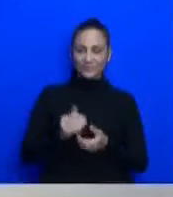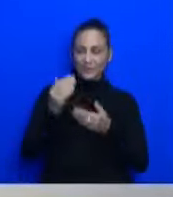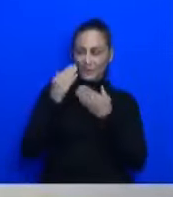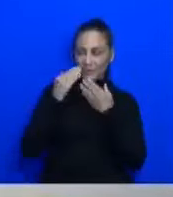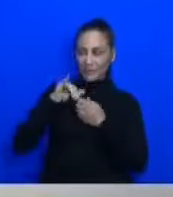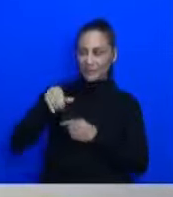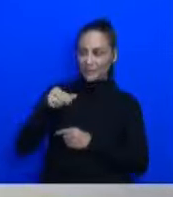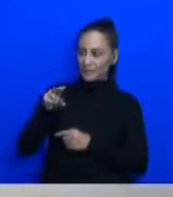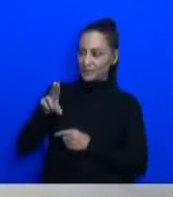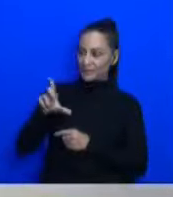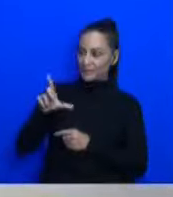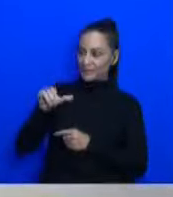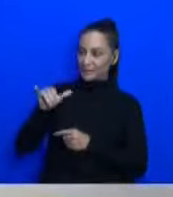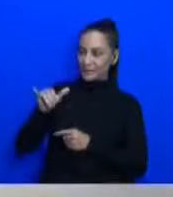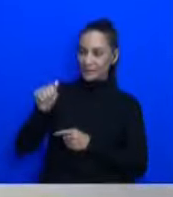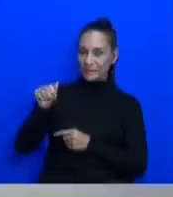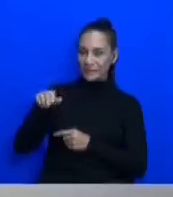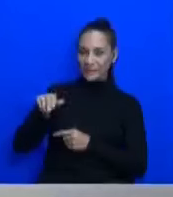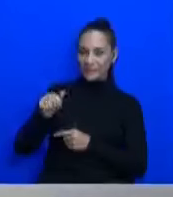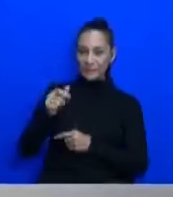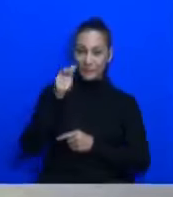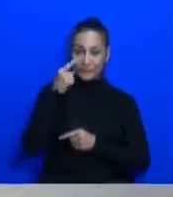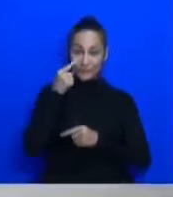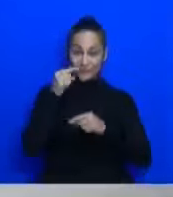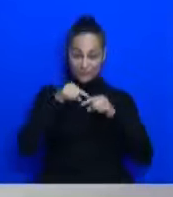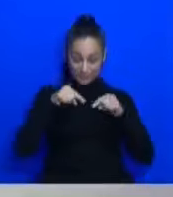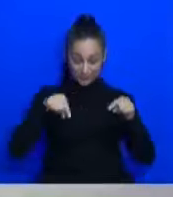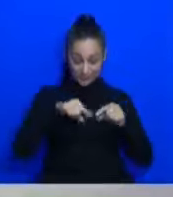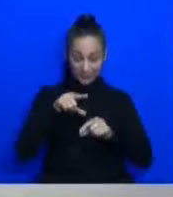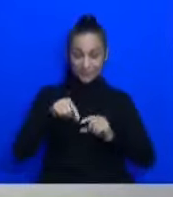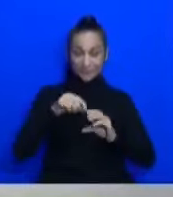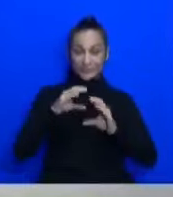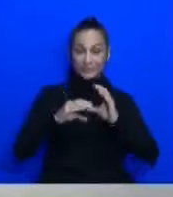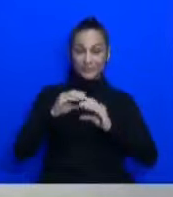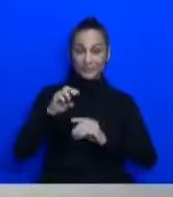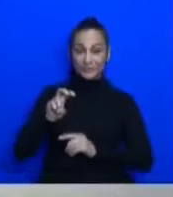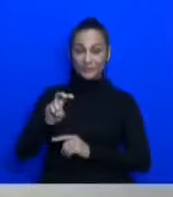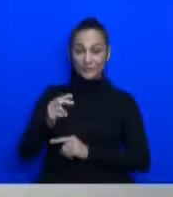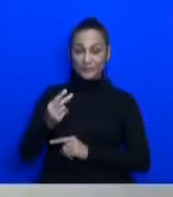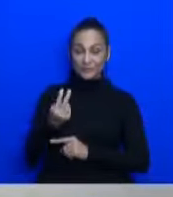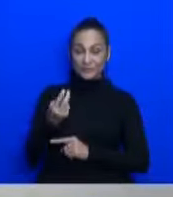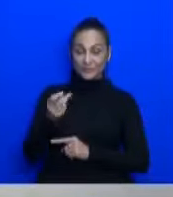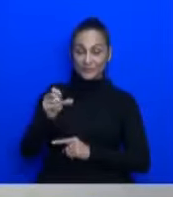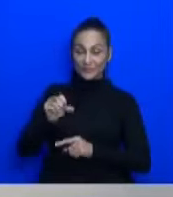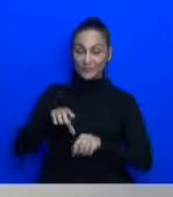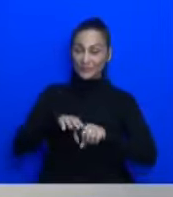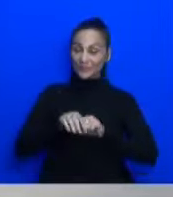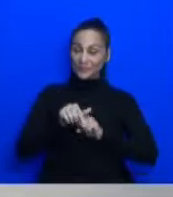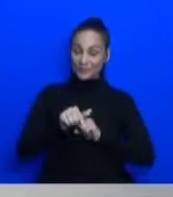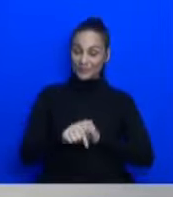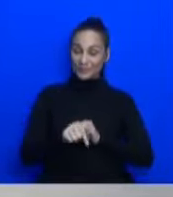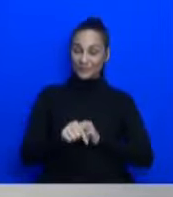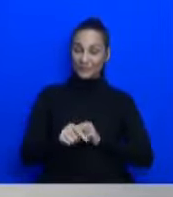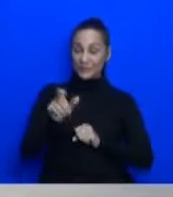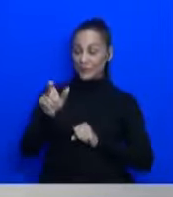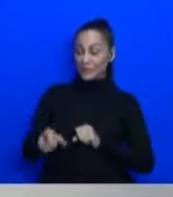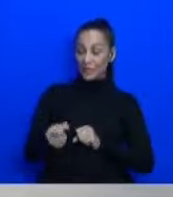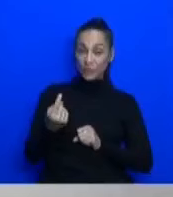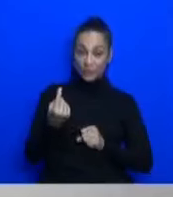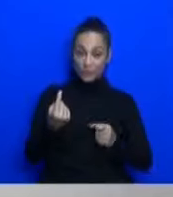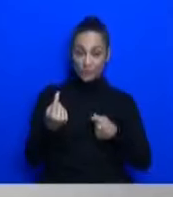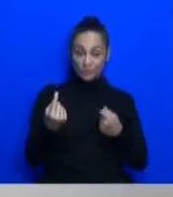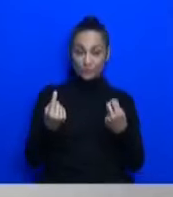Obrigado, Juliana. Vamos confirmar os números sorteados no concurso 529 do Super 7. Na